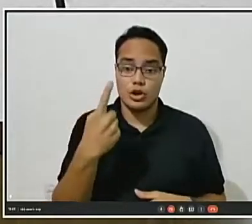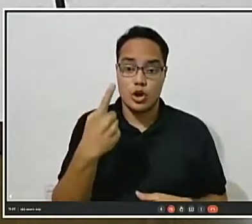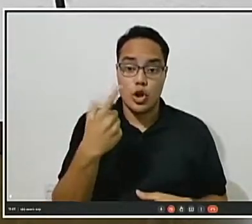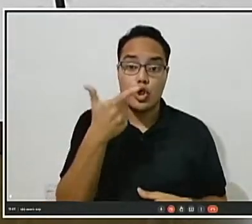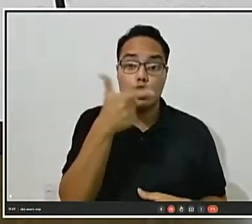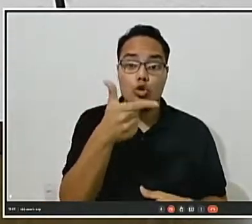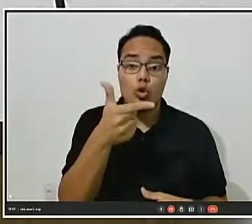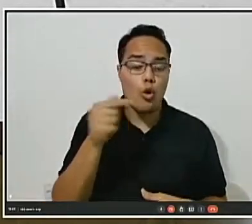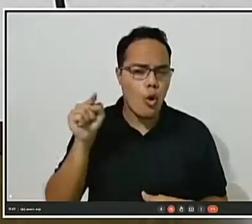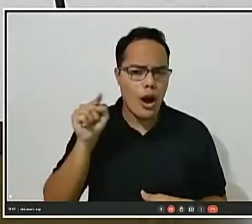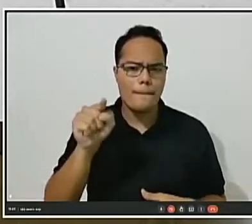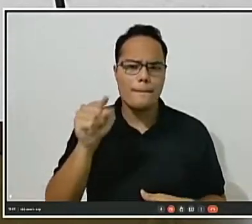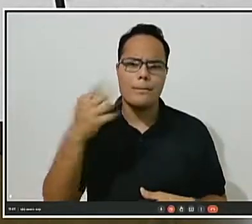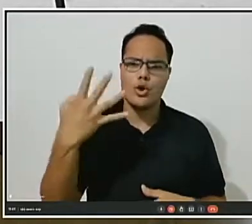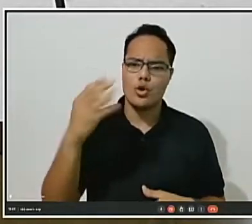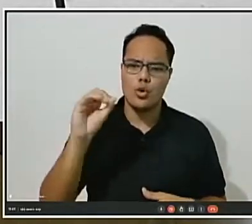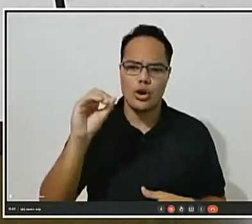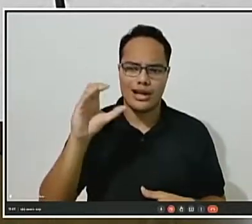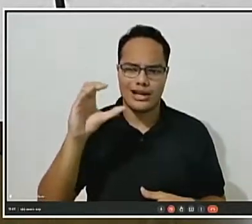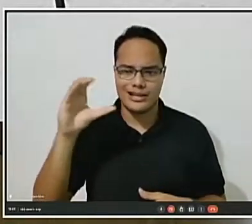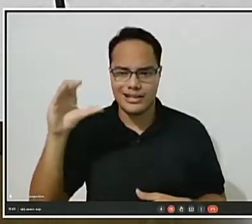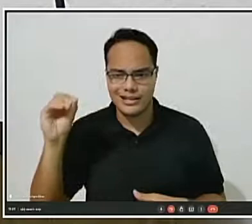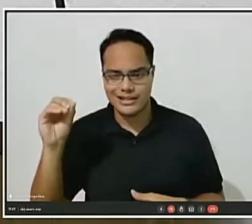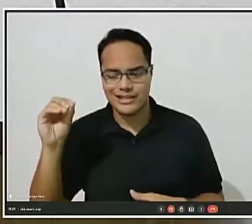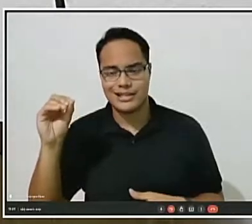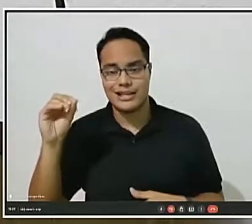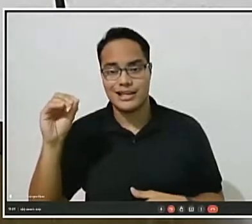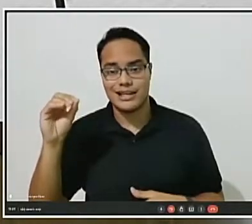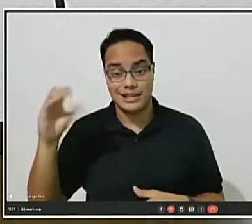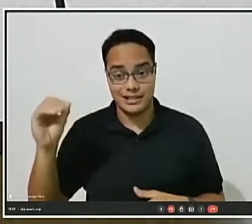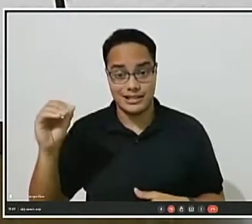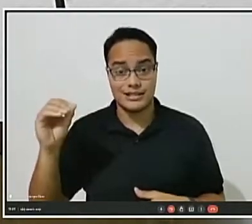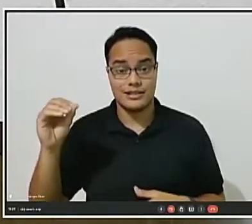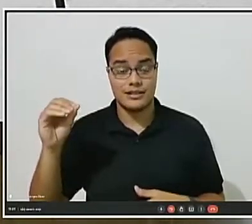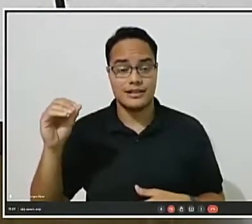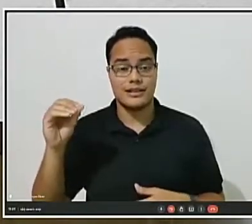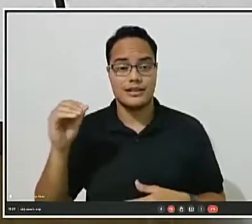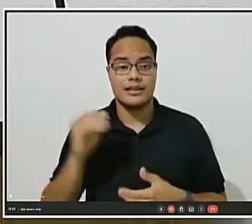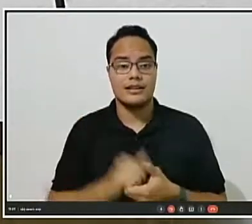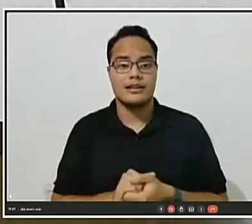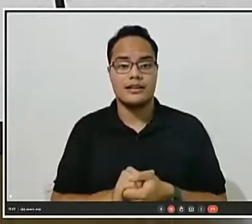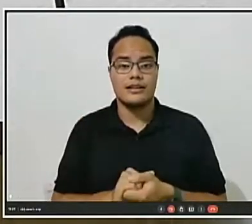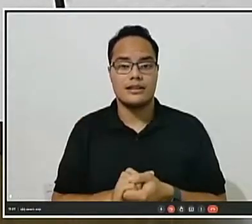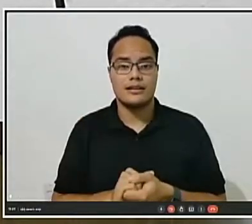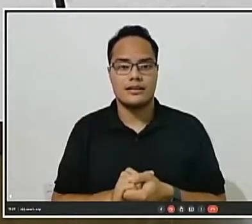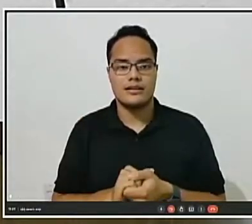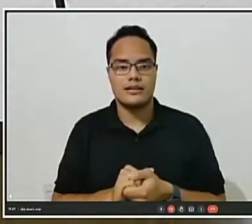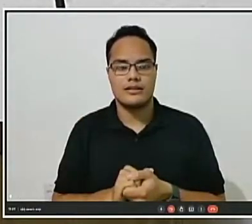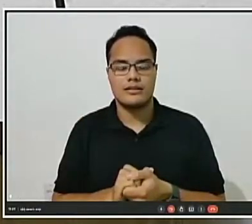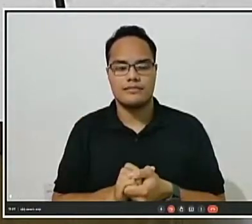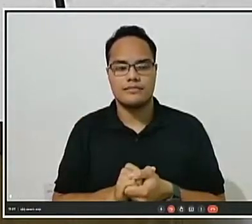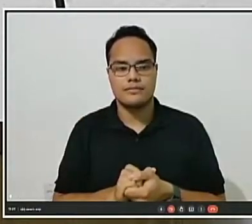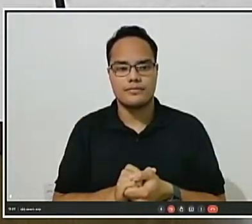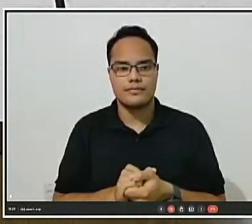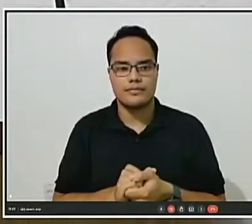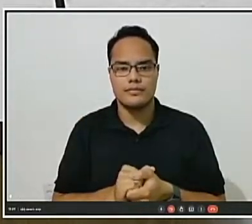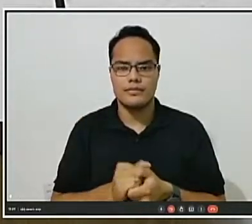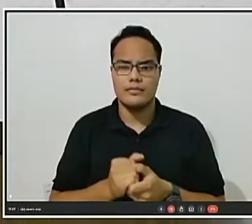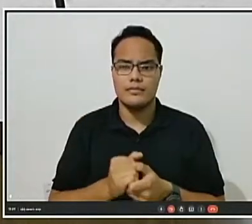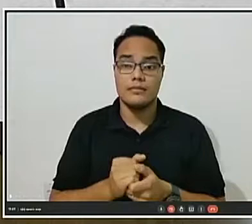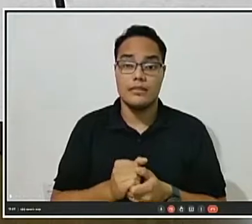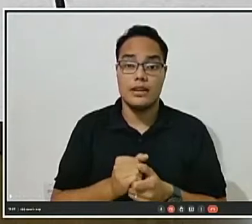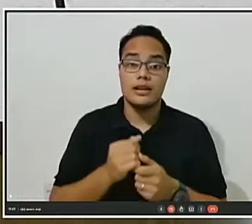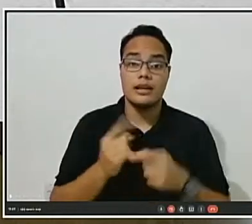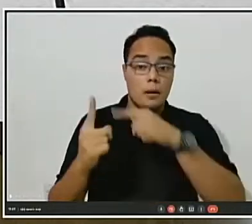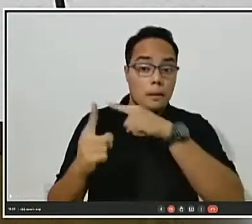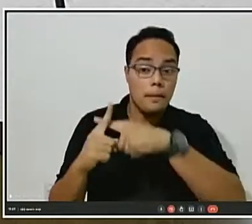2.400 toneladas de CBLQ e de pavimentação asfáltica, mais 150 toneladas de